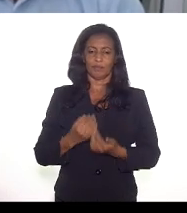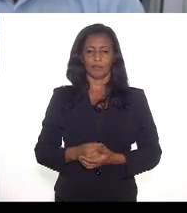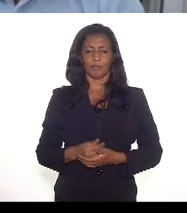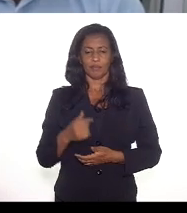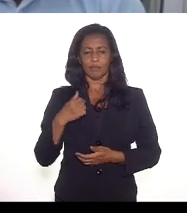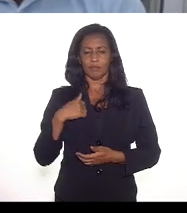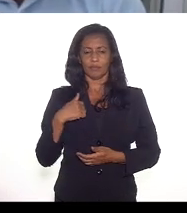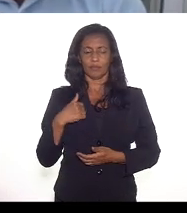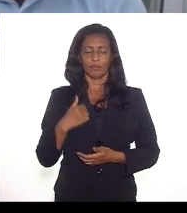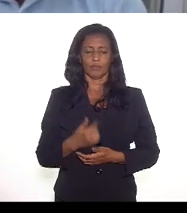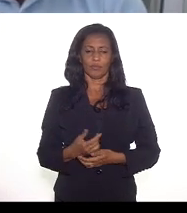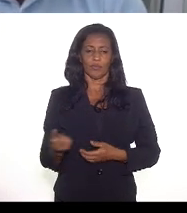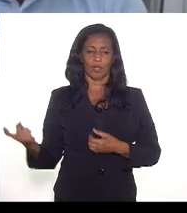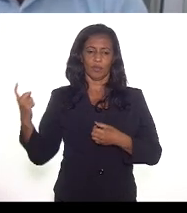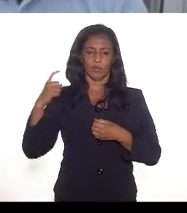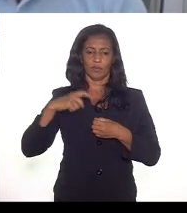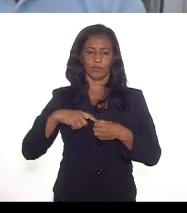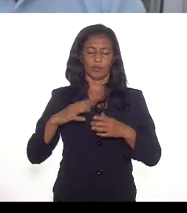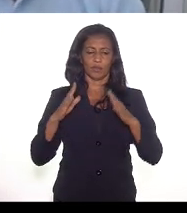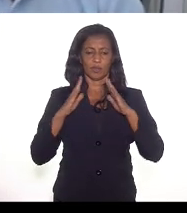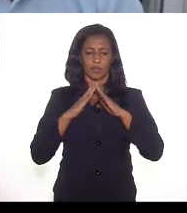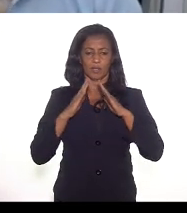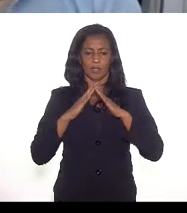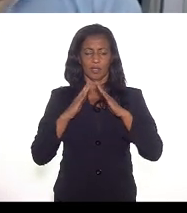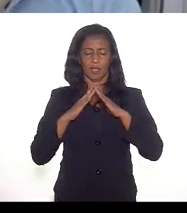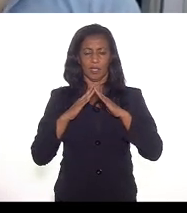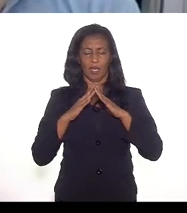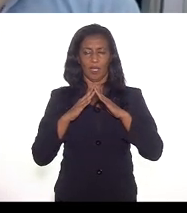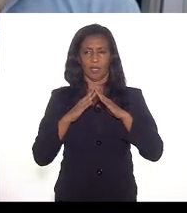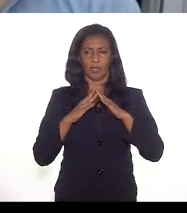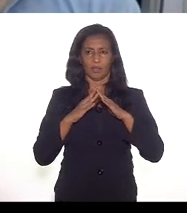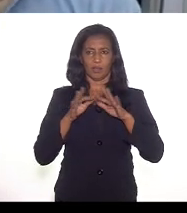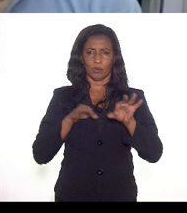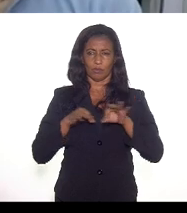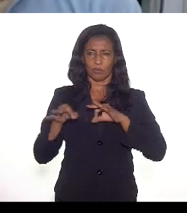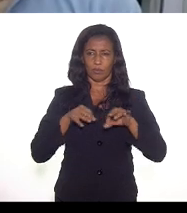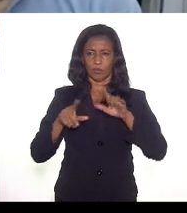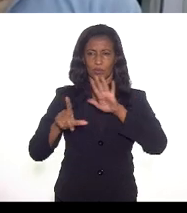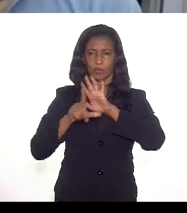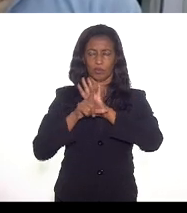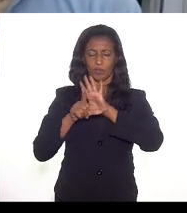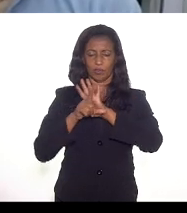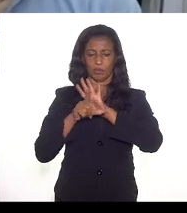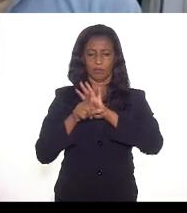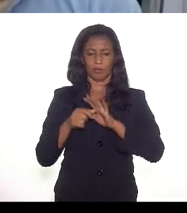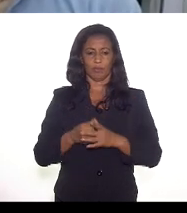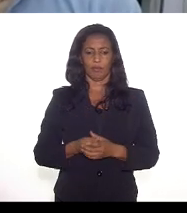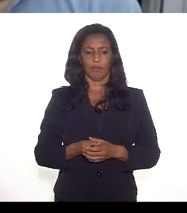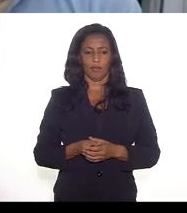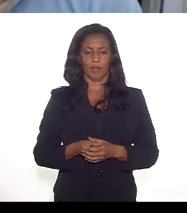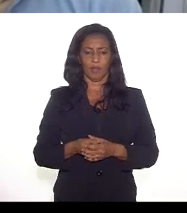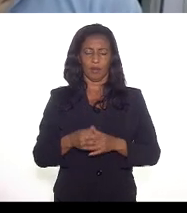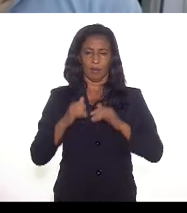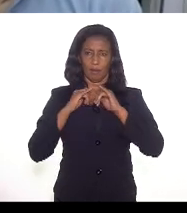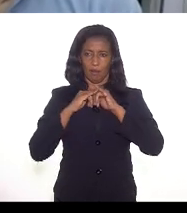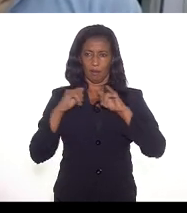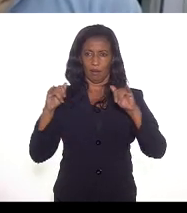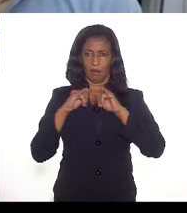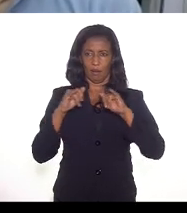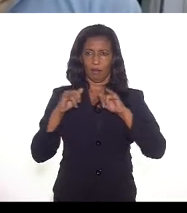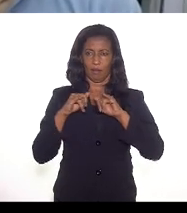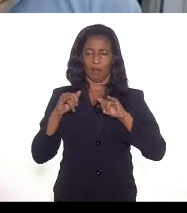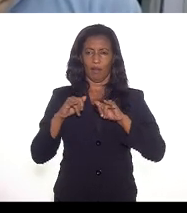estarei ingressando na casa com um projeto de lei, inclusive, para declarar